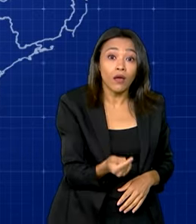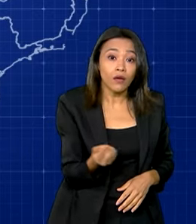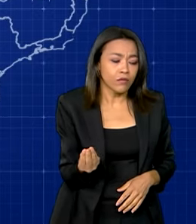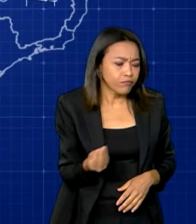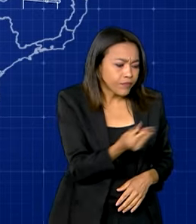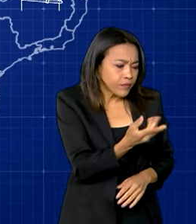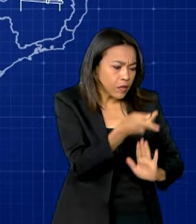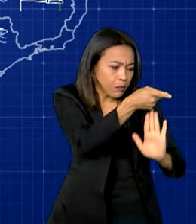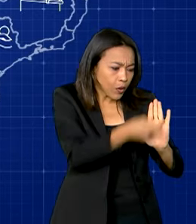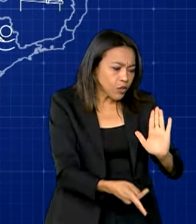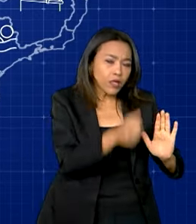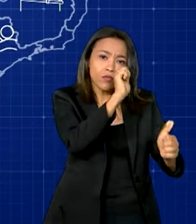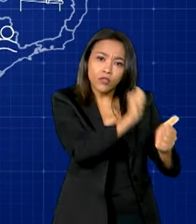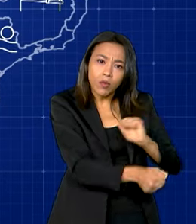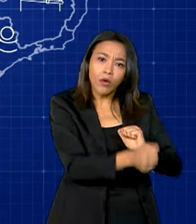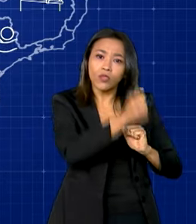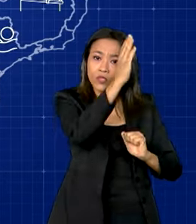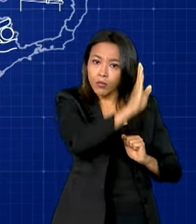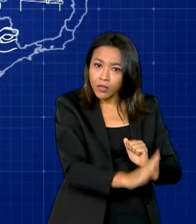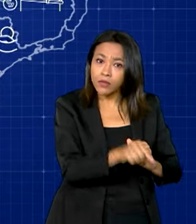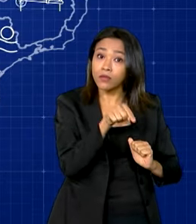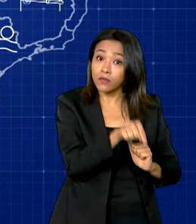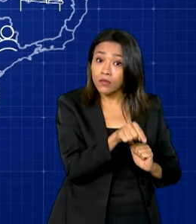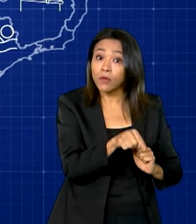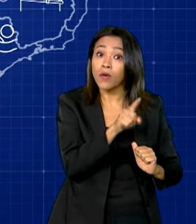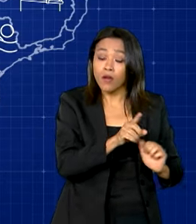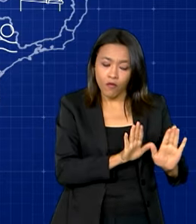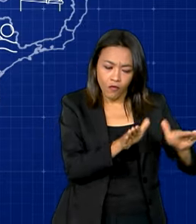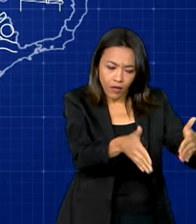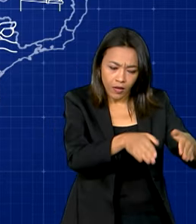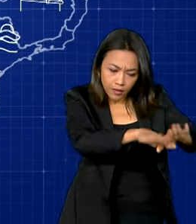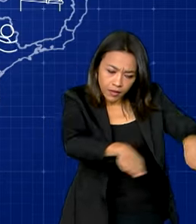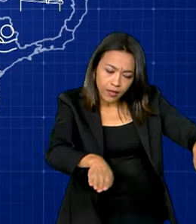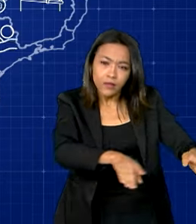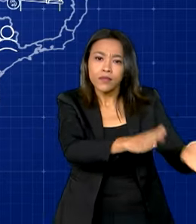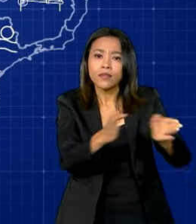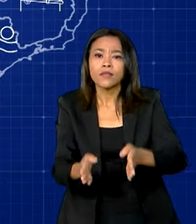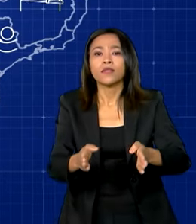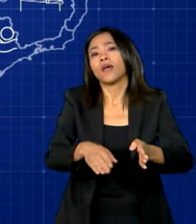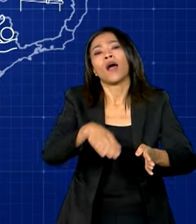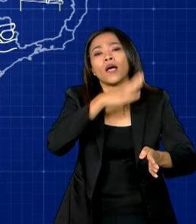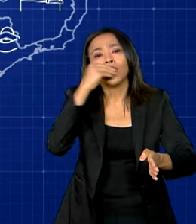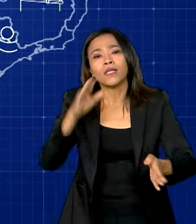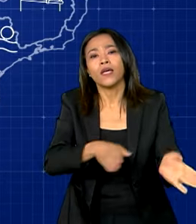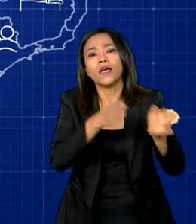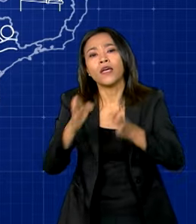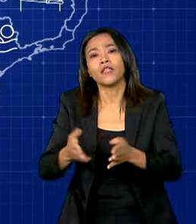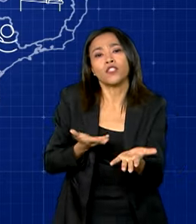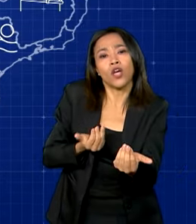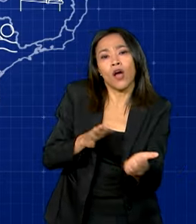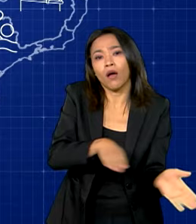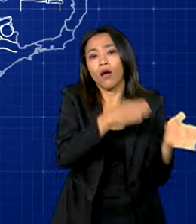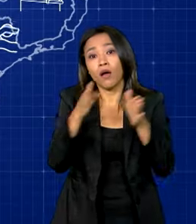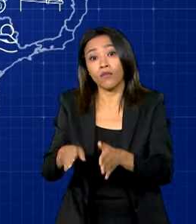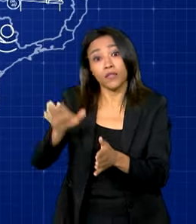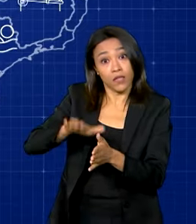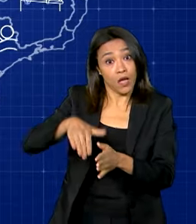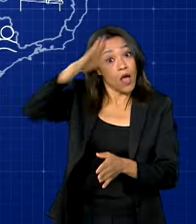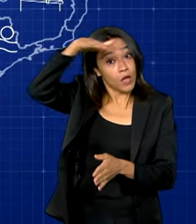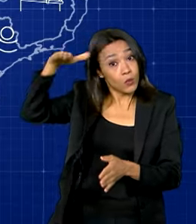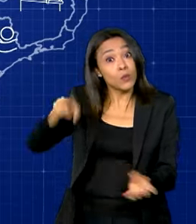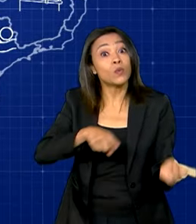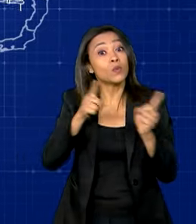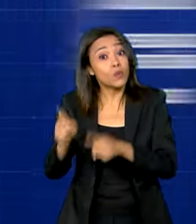projetos esportivos nacionais voltados para crianças adolescentes jovens adultos pessoas com deficiência